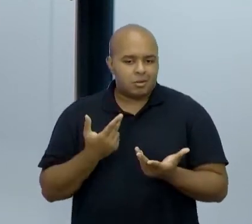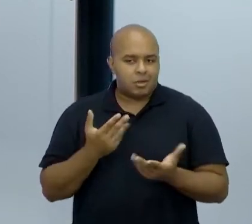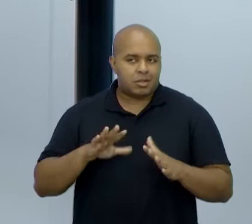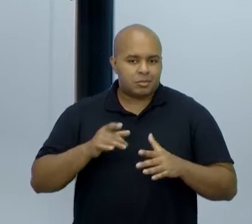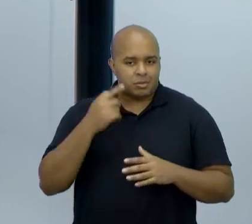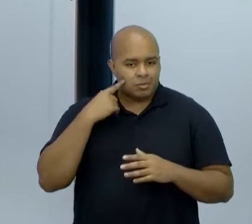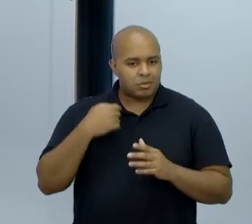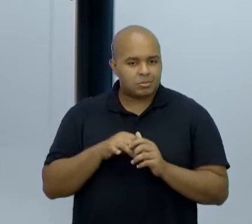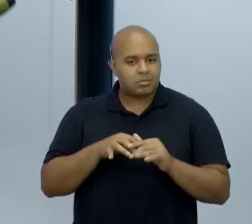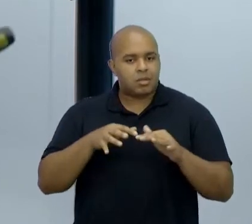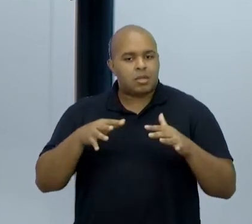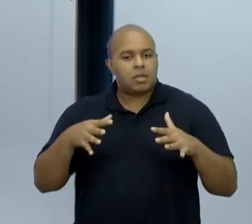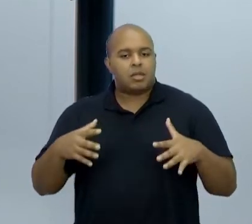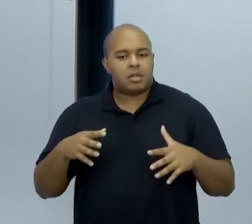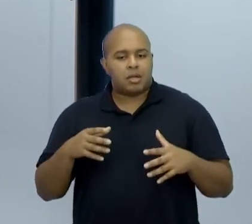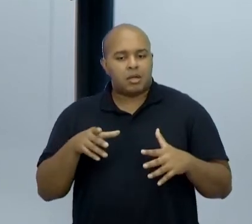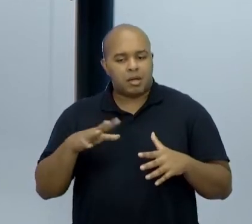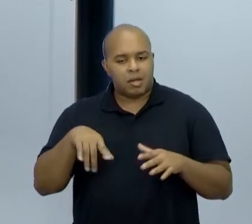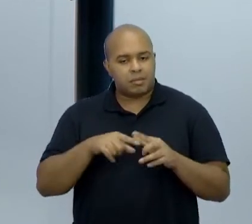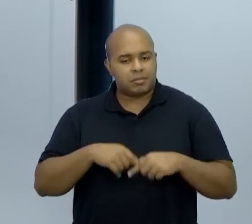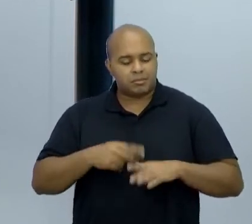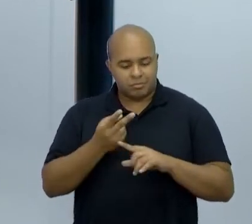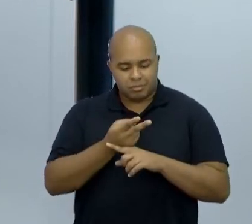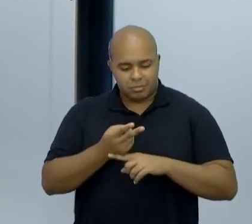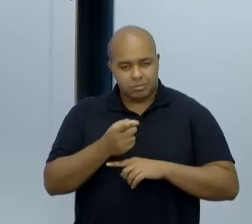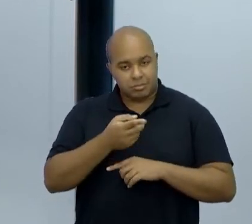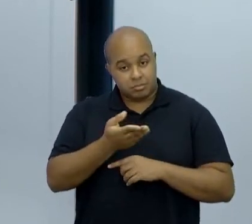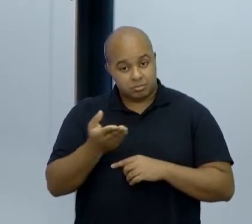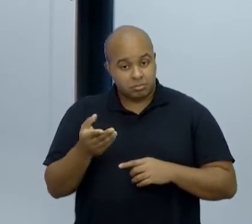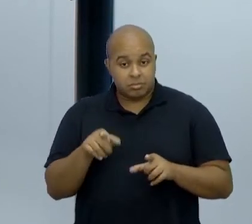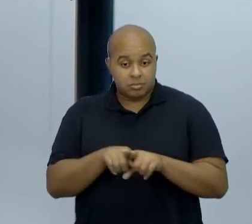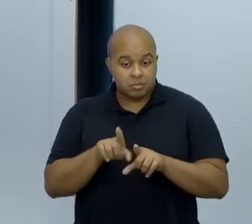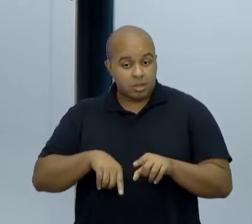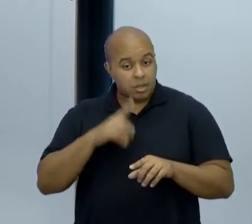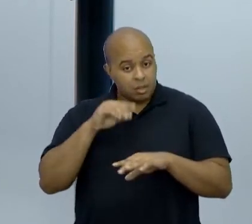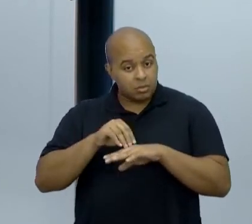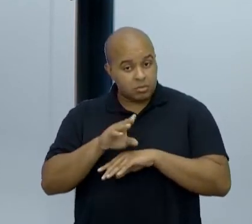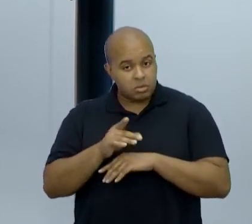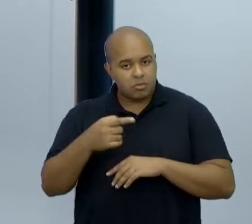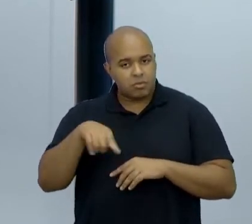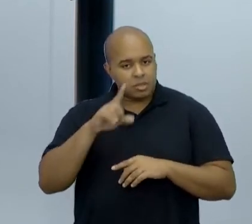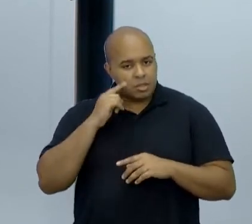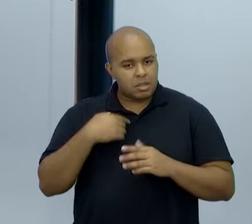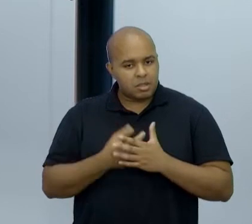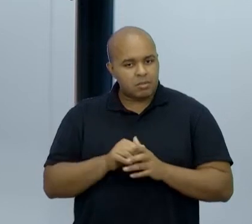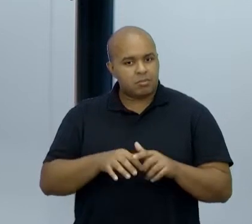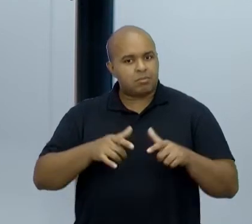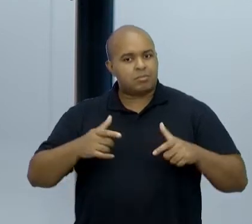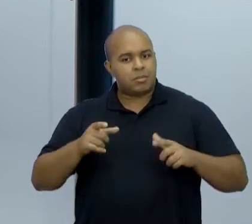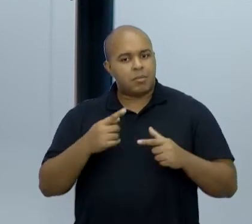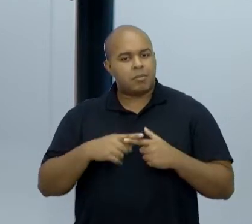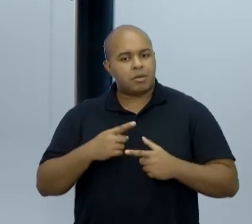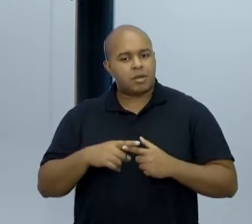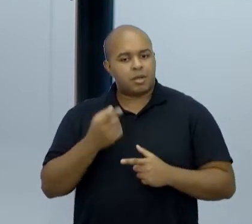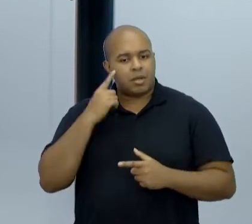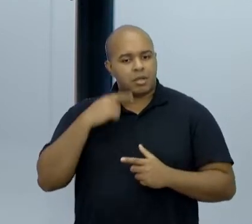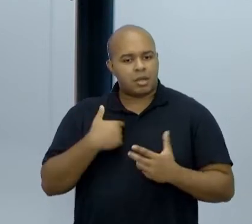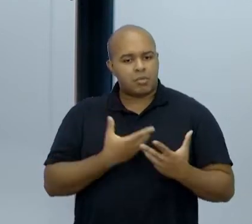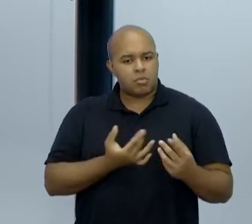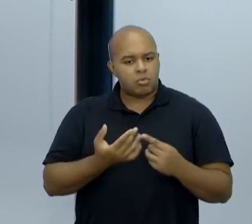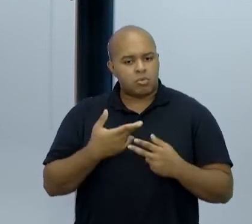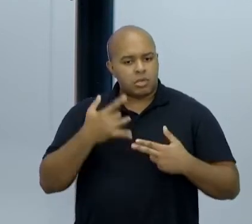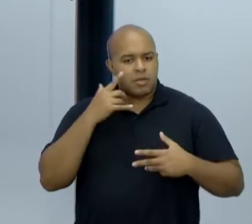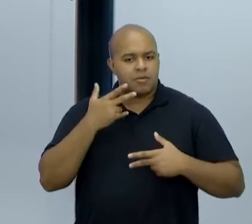aí ampliar a parte de pesquisa de vocês. Aliás, é sugerido que vocês ampliem, porque há muito que